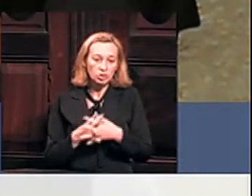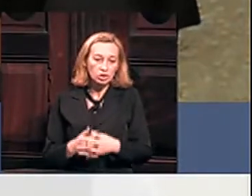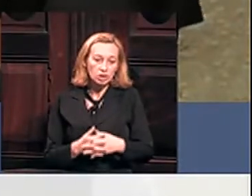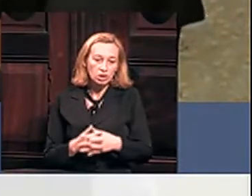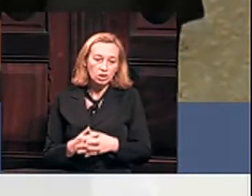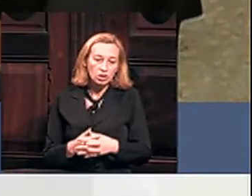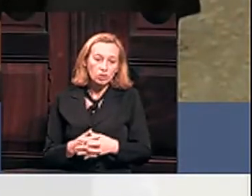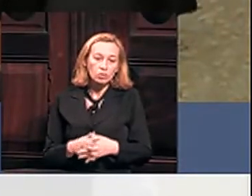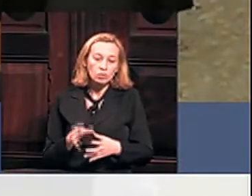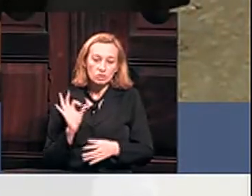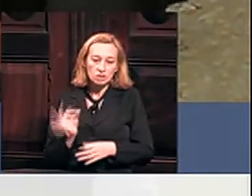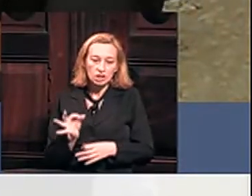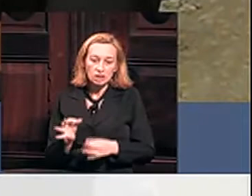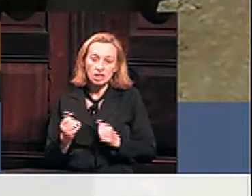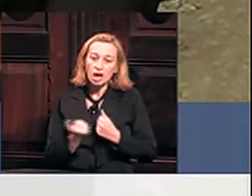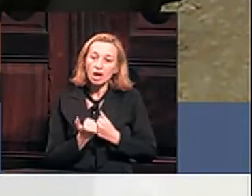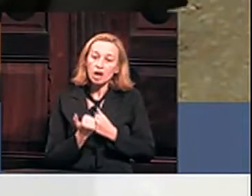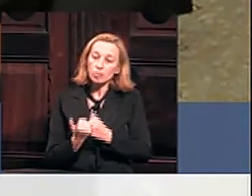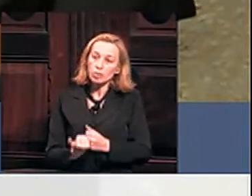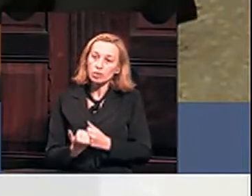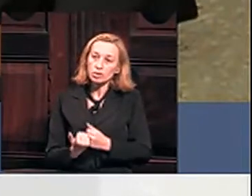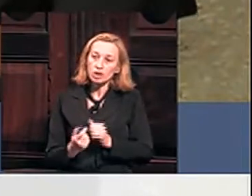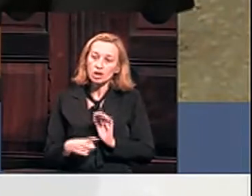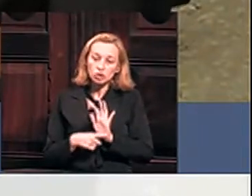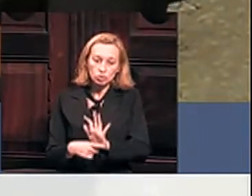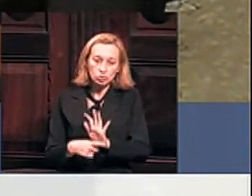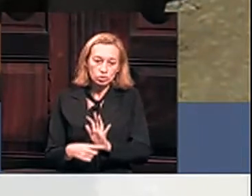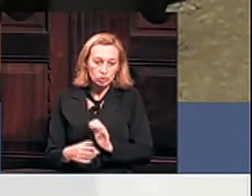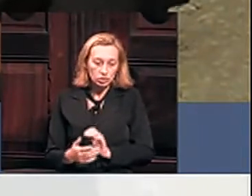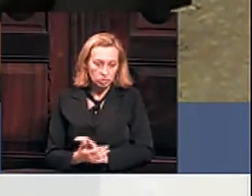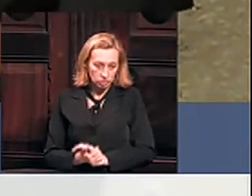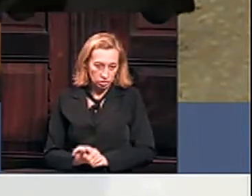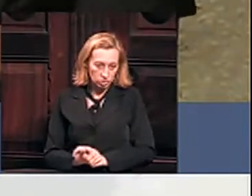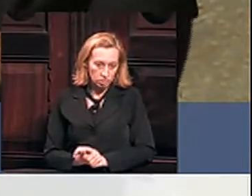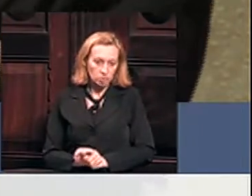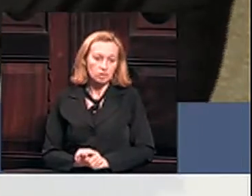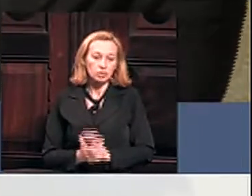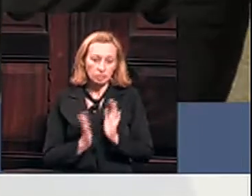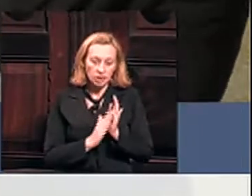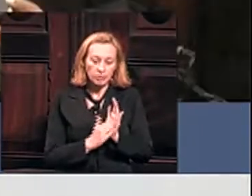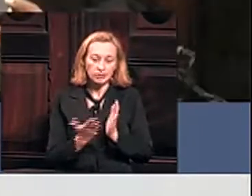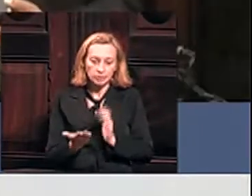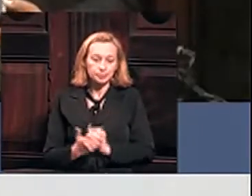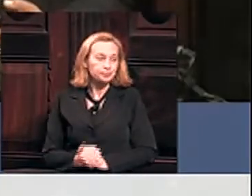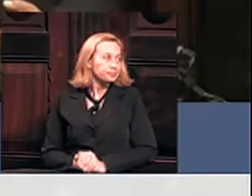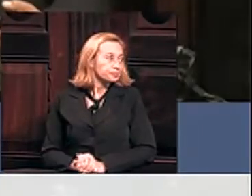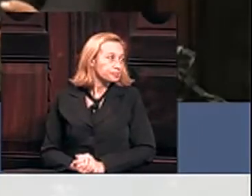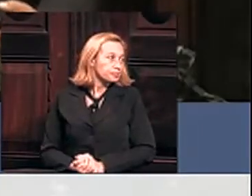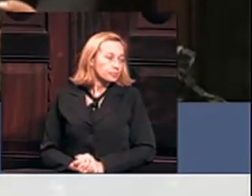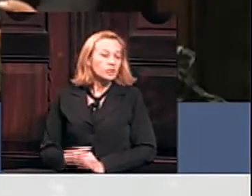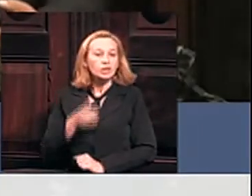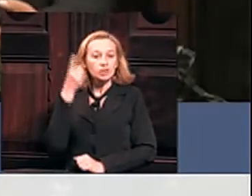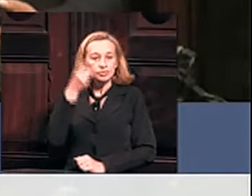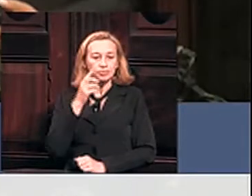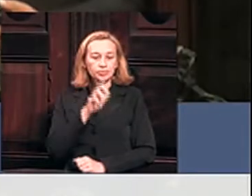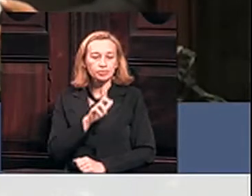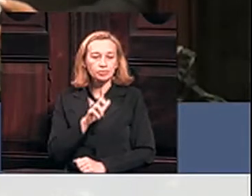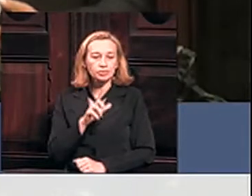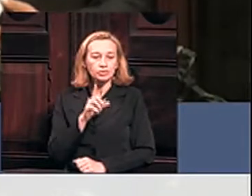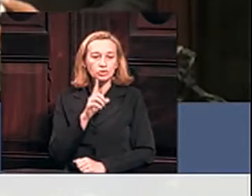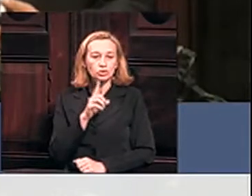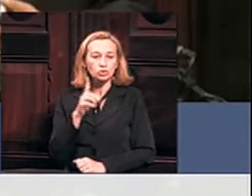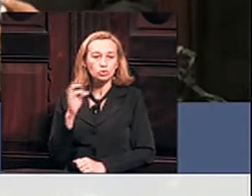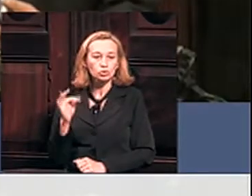é de facilitação e do entendimento dessa casa. Parabéns. Então, põe autorizativo e até 15 dias. Em até. Deputado Gustavo